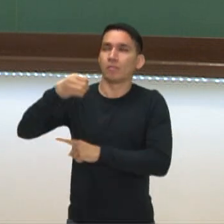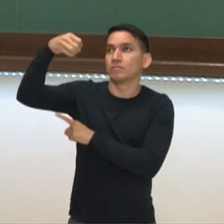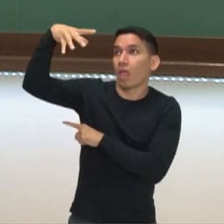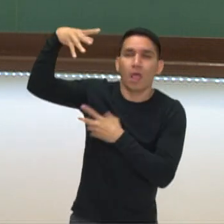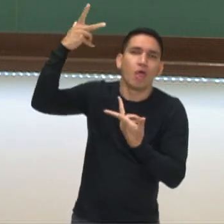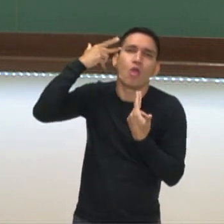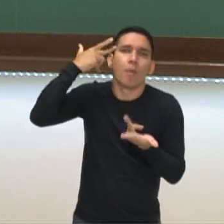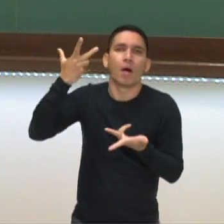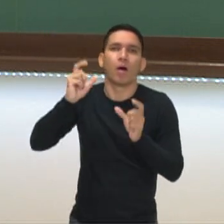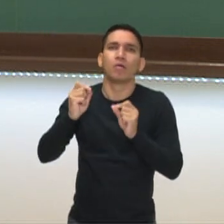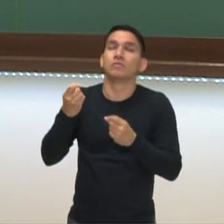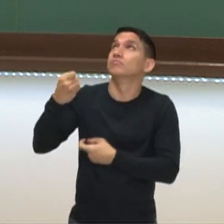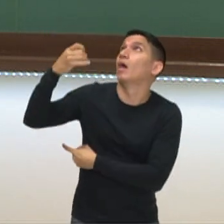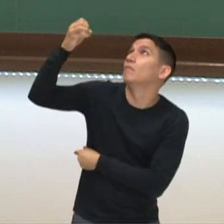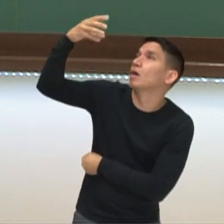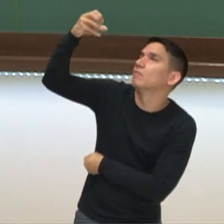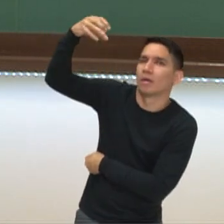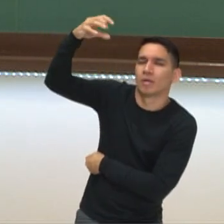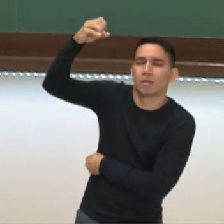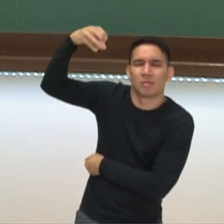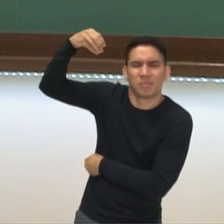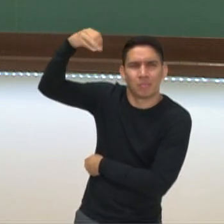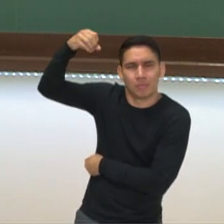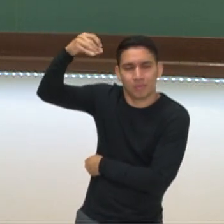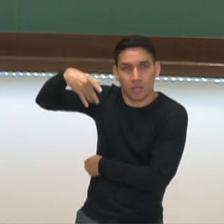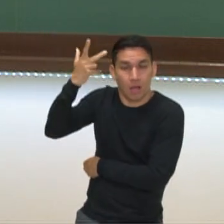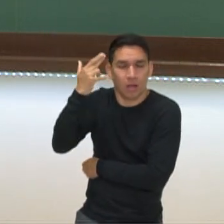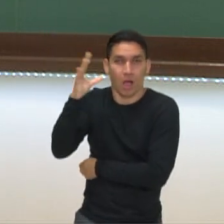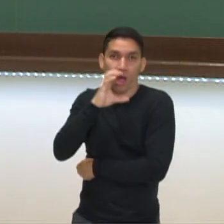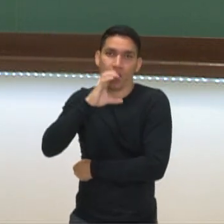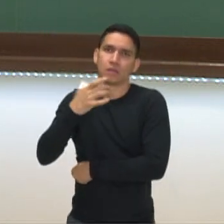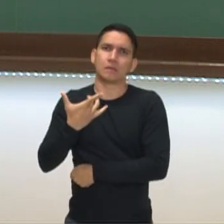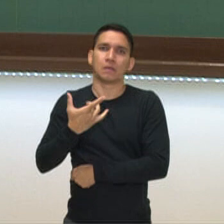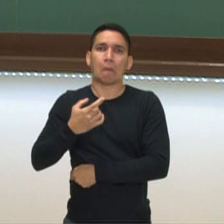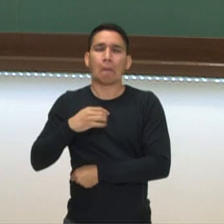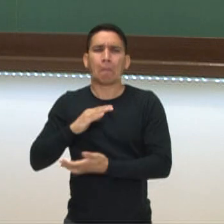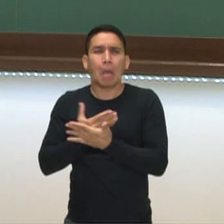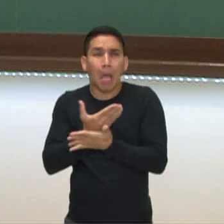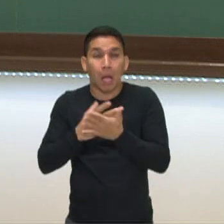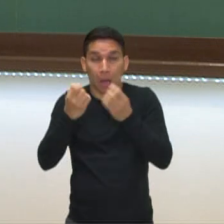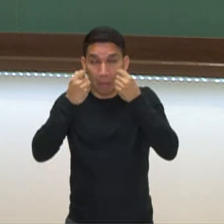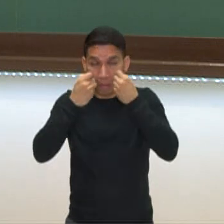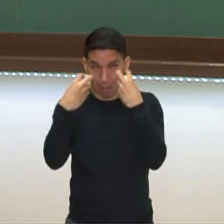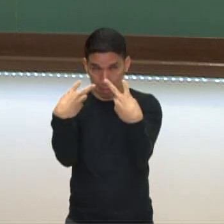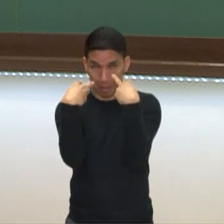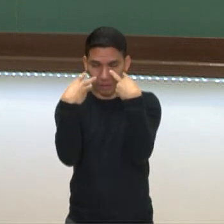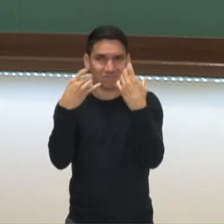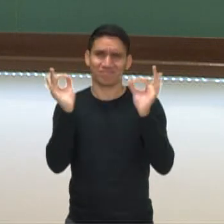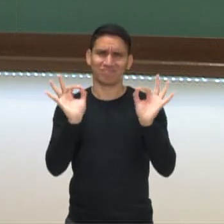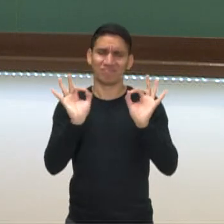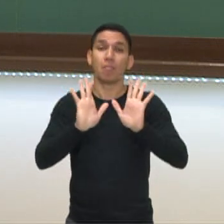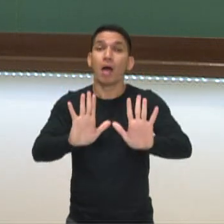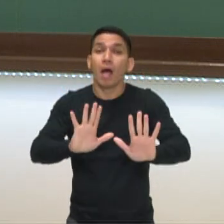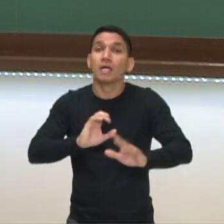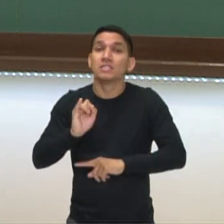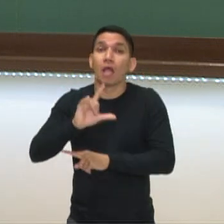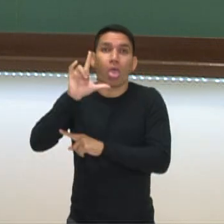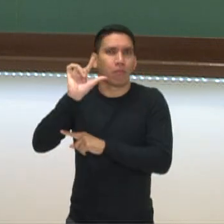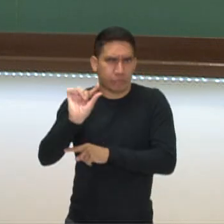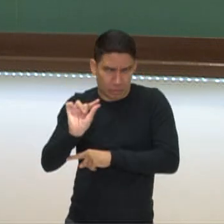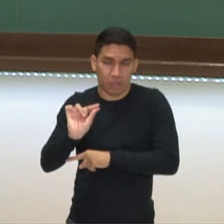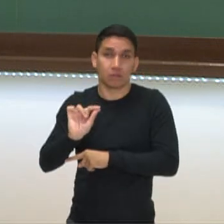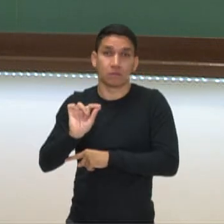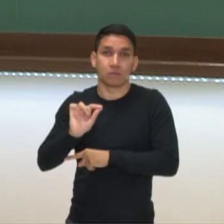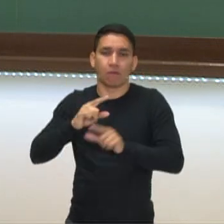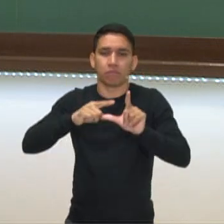normal, incandescente, apaga 60 vezes por segundo. Não incomoda nossos olhos. Mas se fosse menor frequência, iria